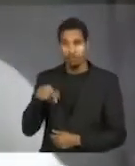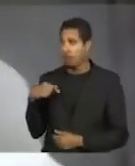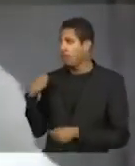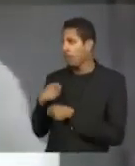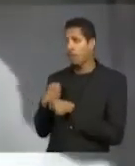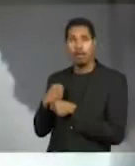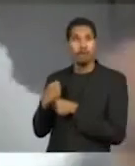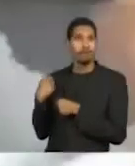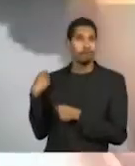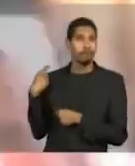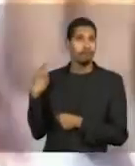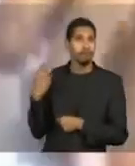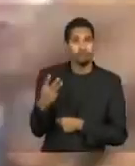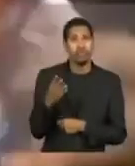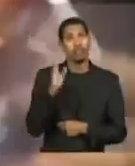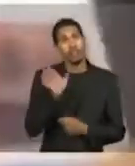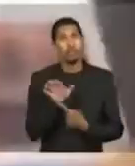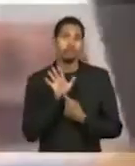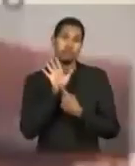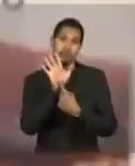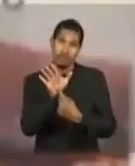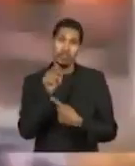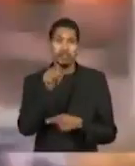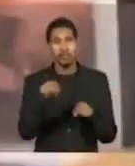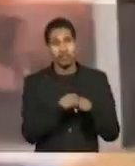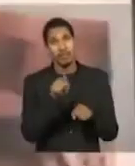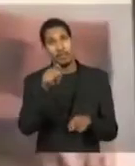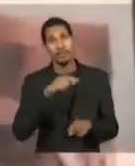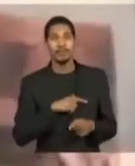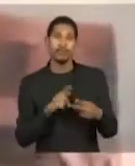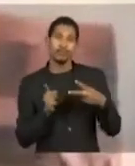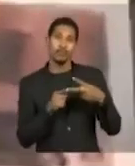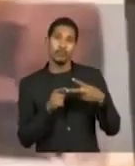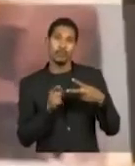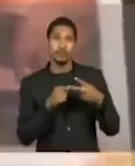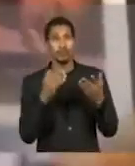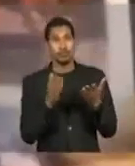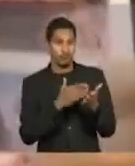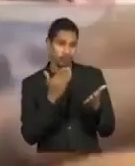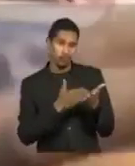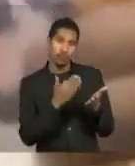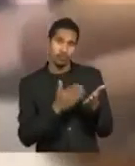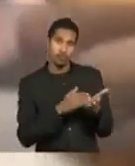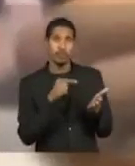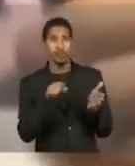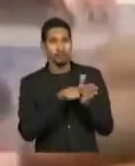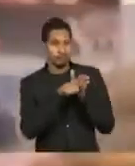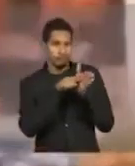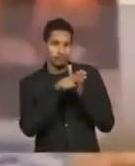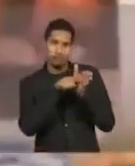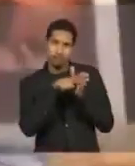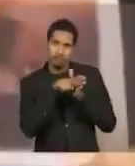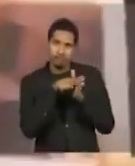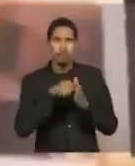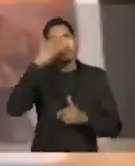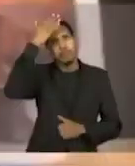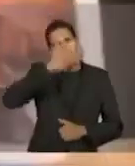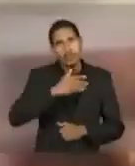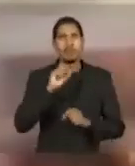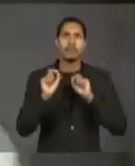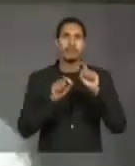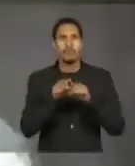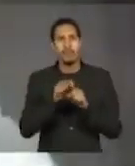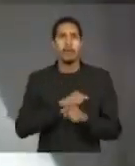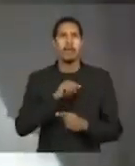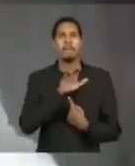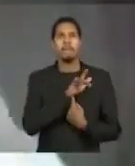denunciado isso, fiz aqui, temos aqui a cópia da segunda versão do dossiê Devastação da